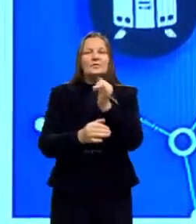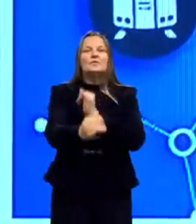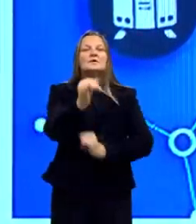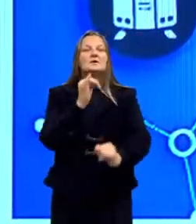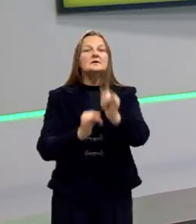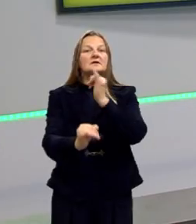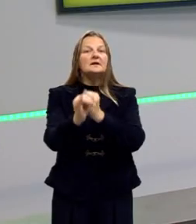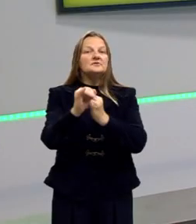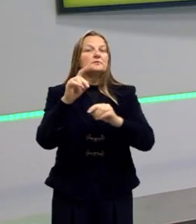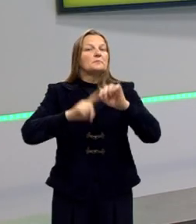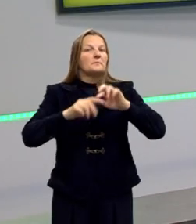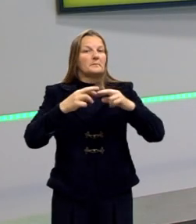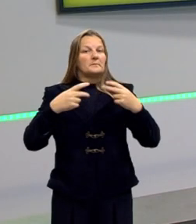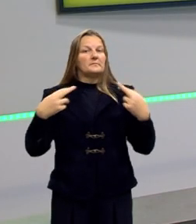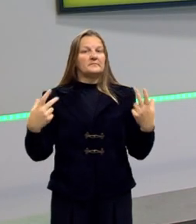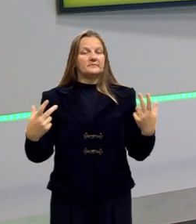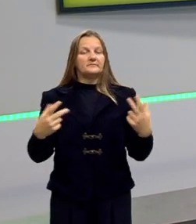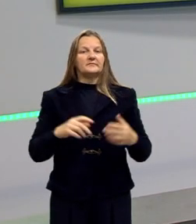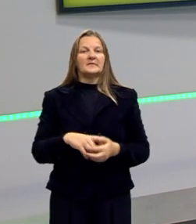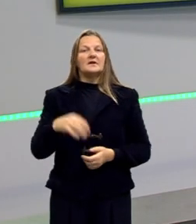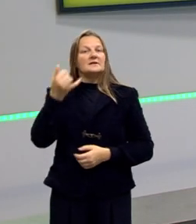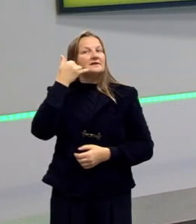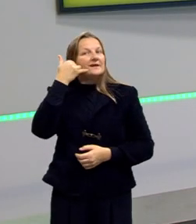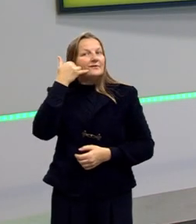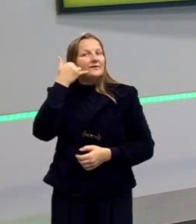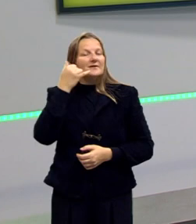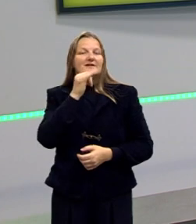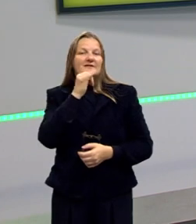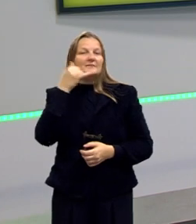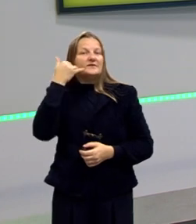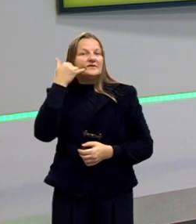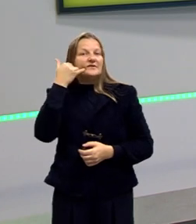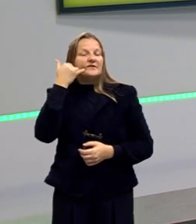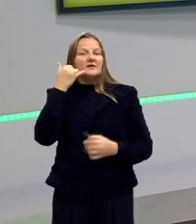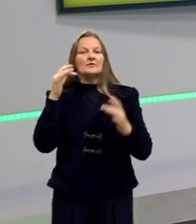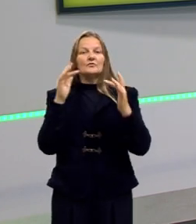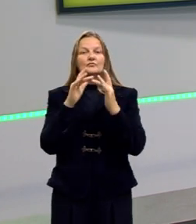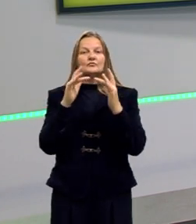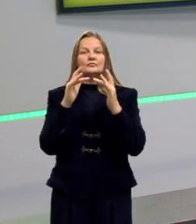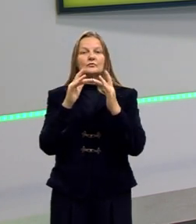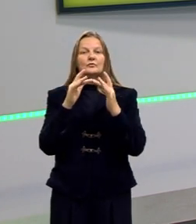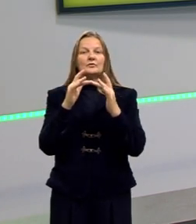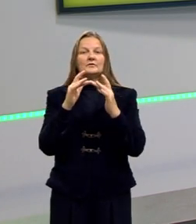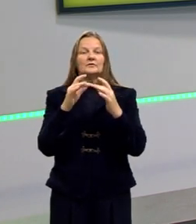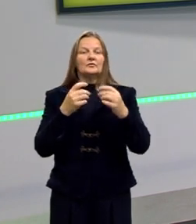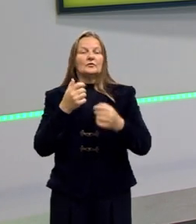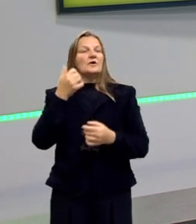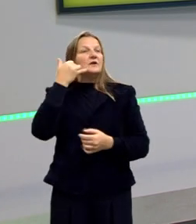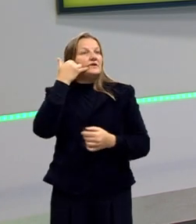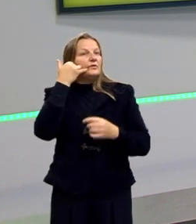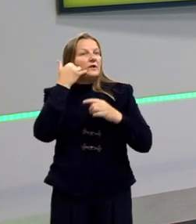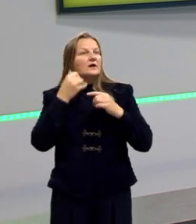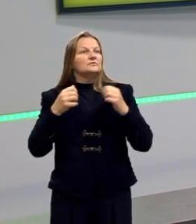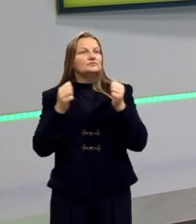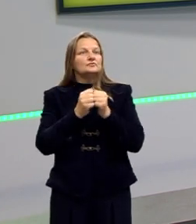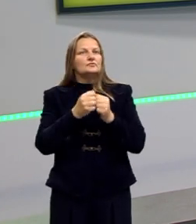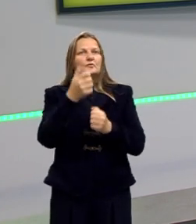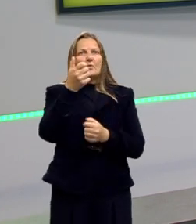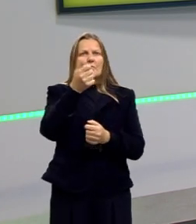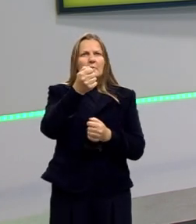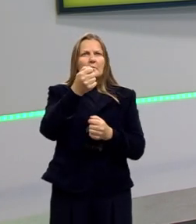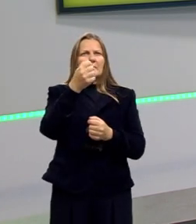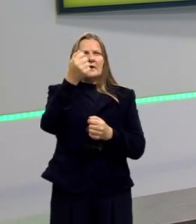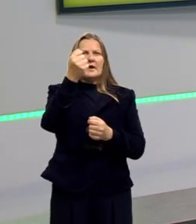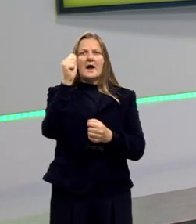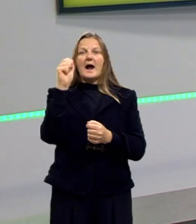das coisas né tu tem um celular e o teu celular se comunica com ar-condicionado E tu vai ligar eu quero que o ar